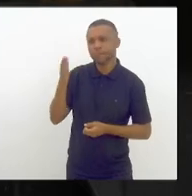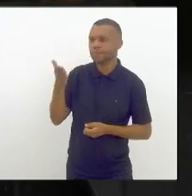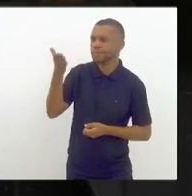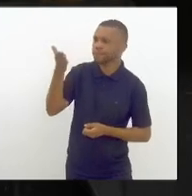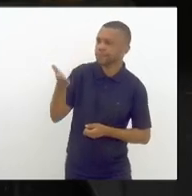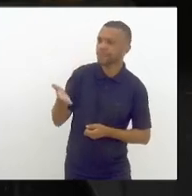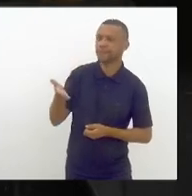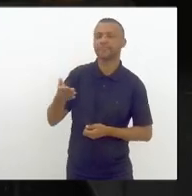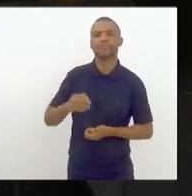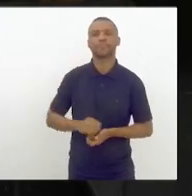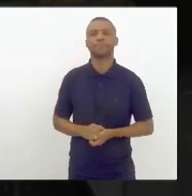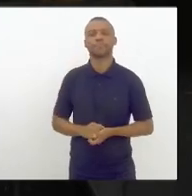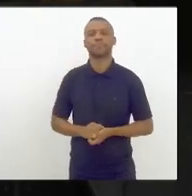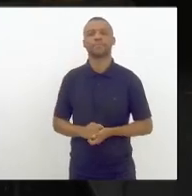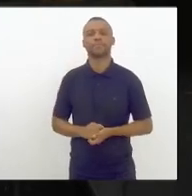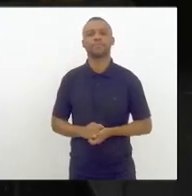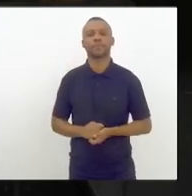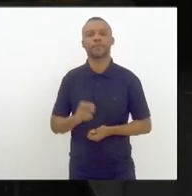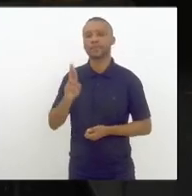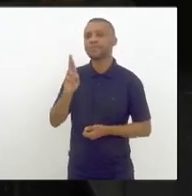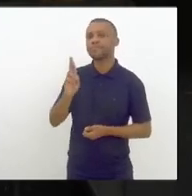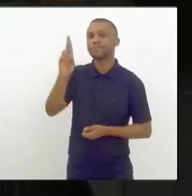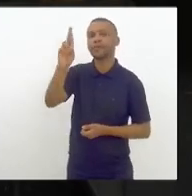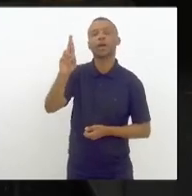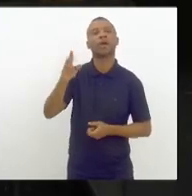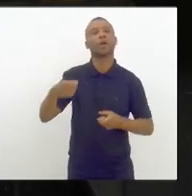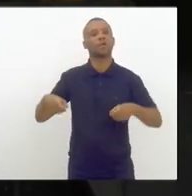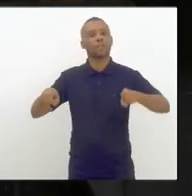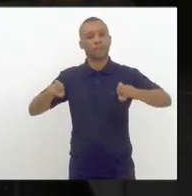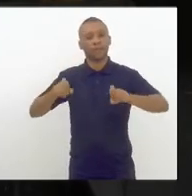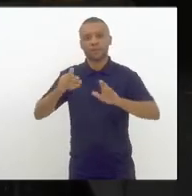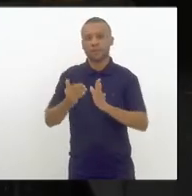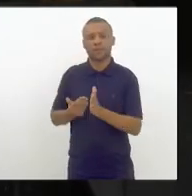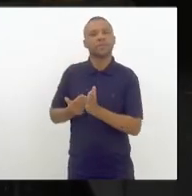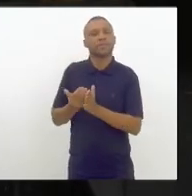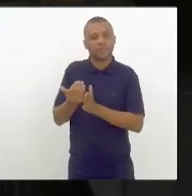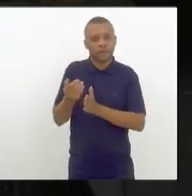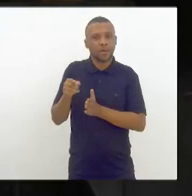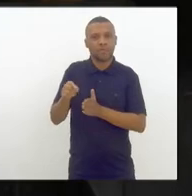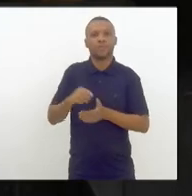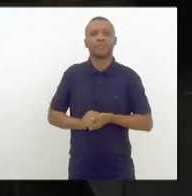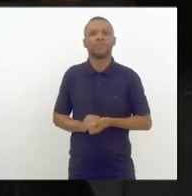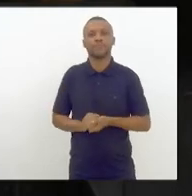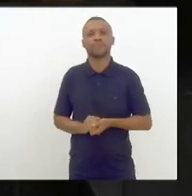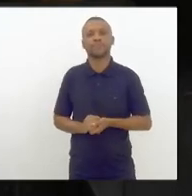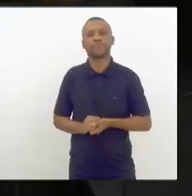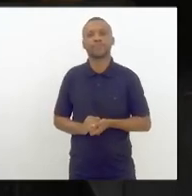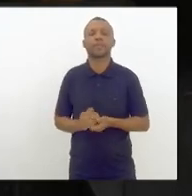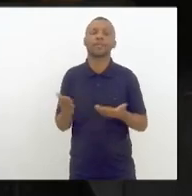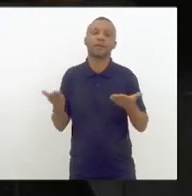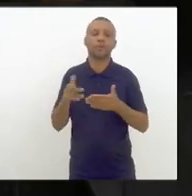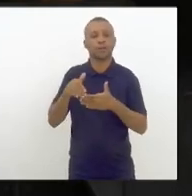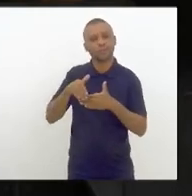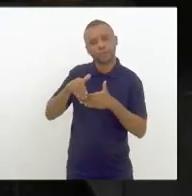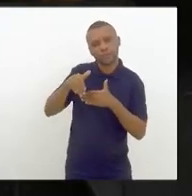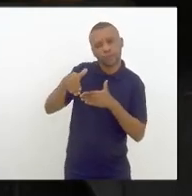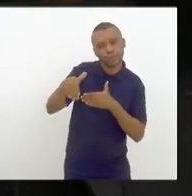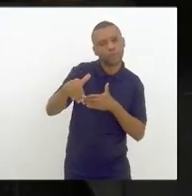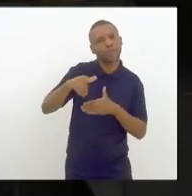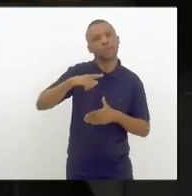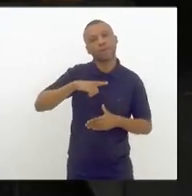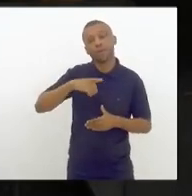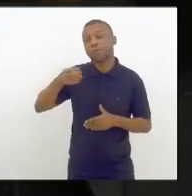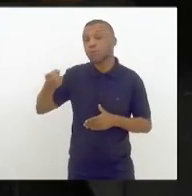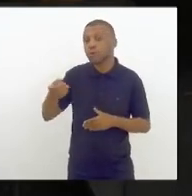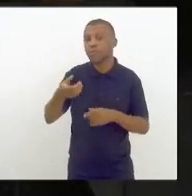excelência que Preside o expediente Inicial e que vai ter pela frente mais um novo